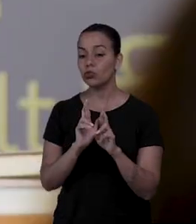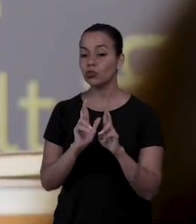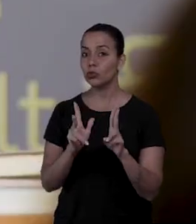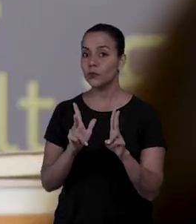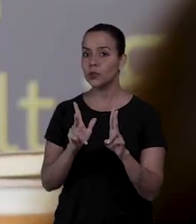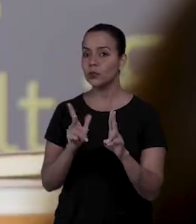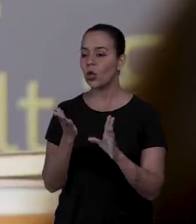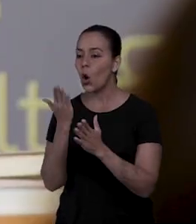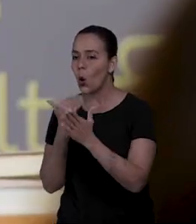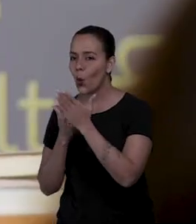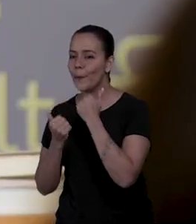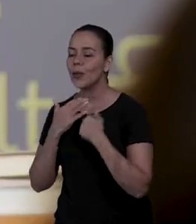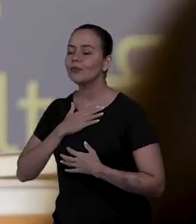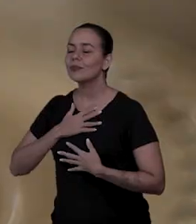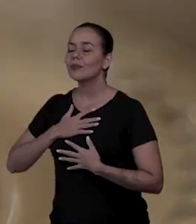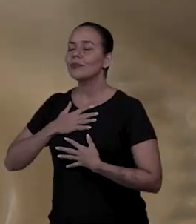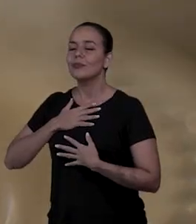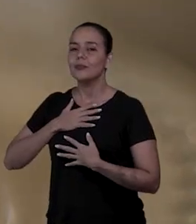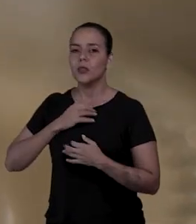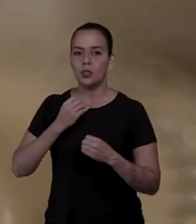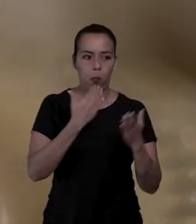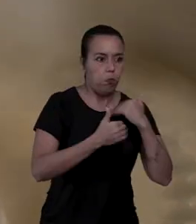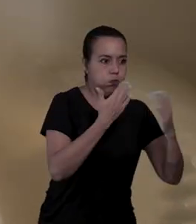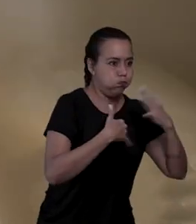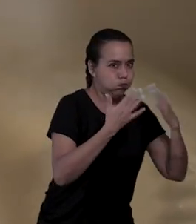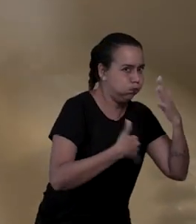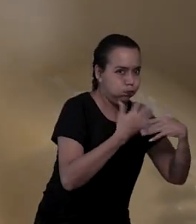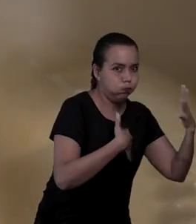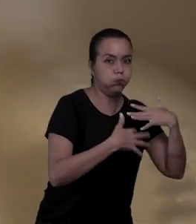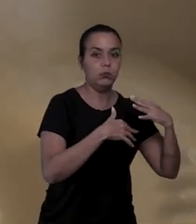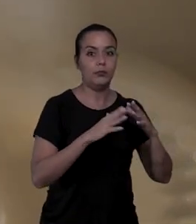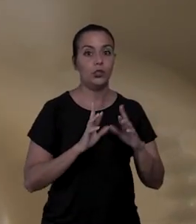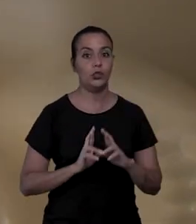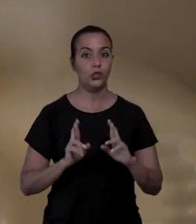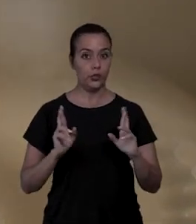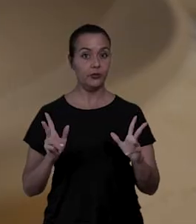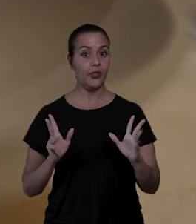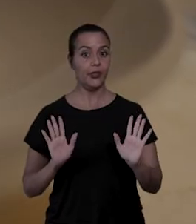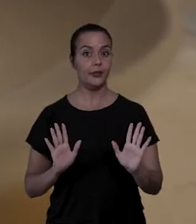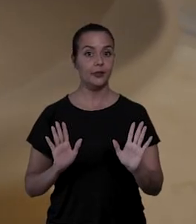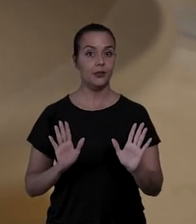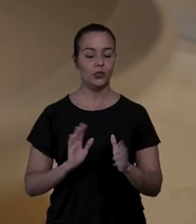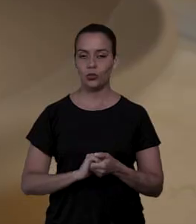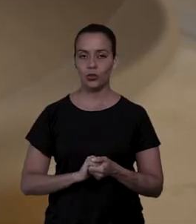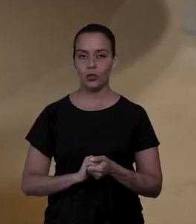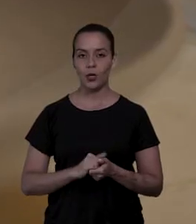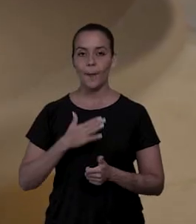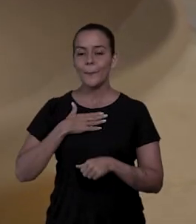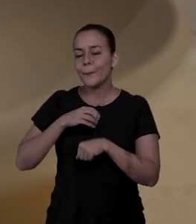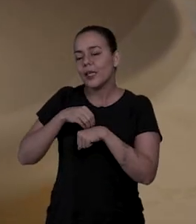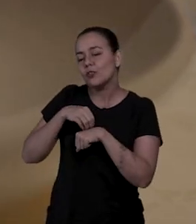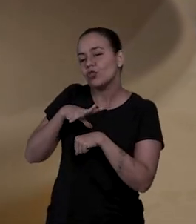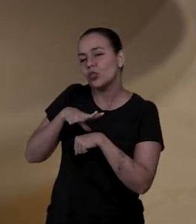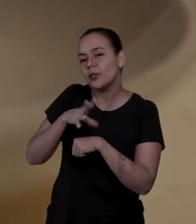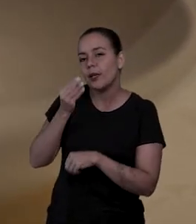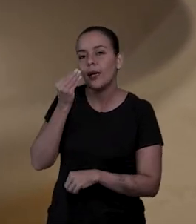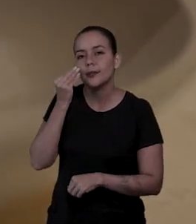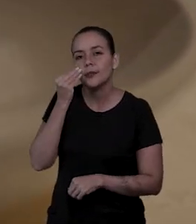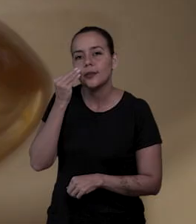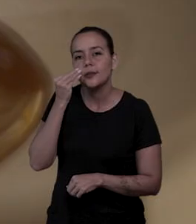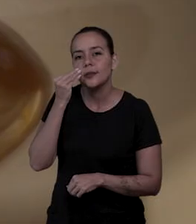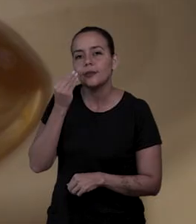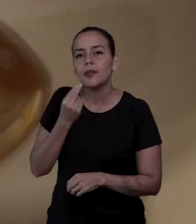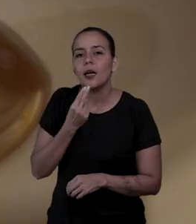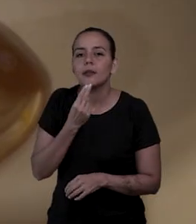entre prazer e gula. Tá? Então, minha dica aqui é tentar